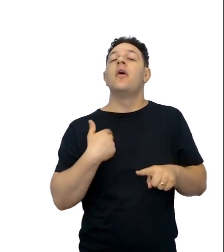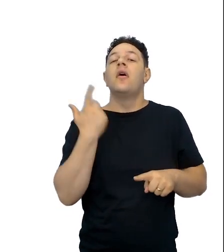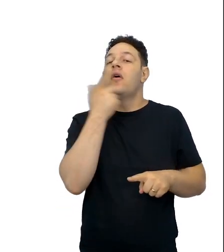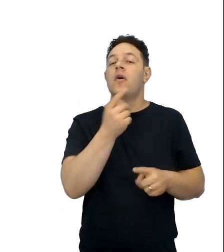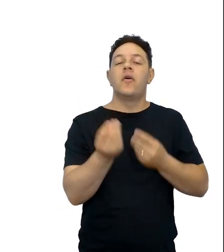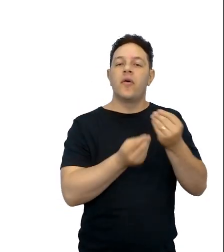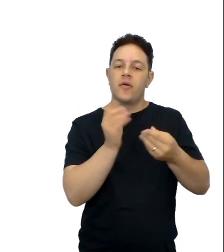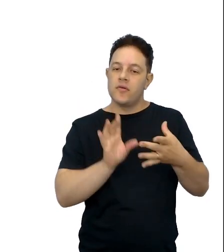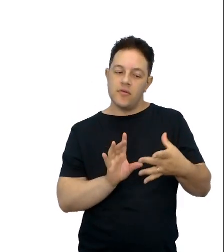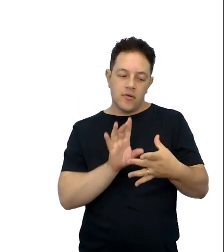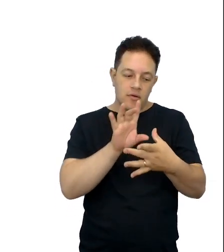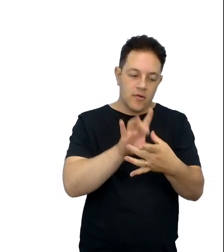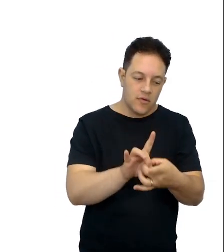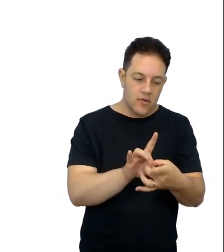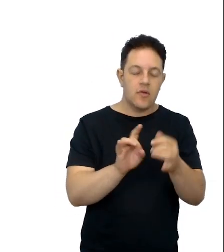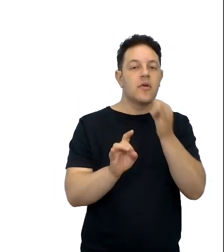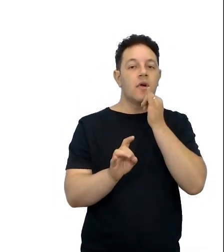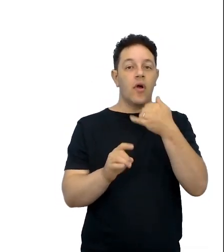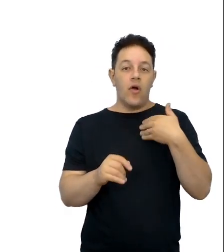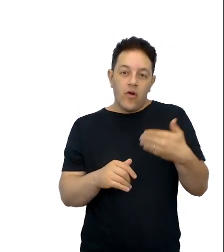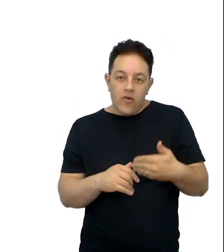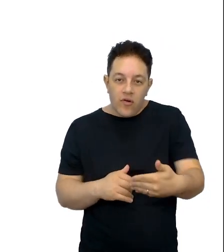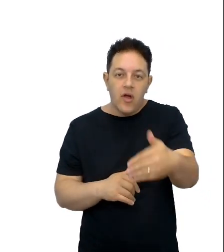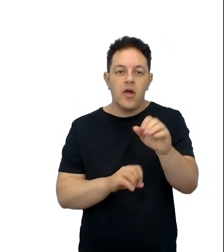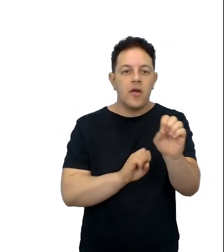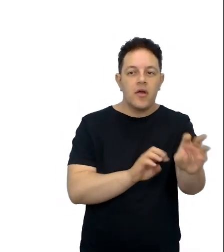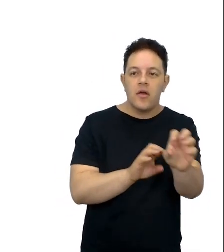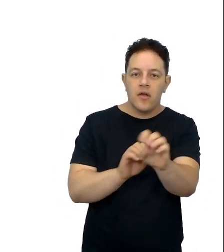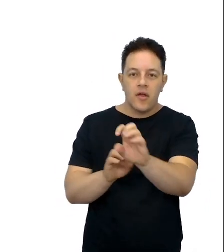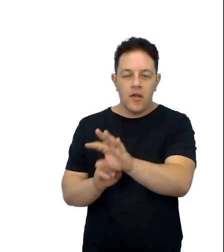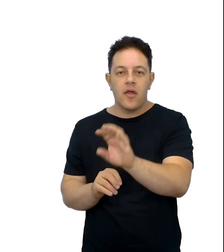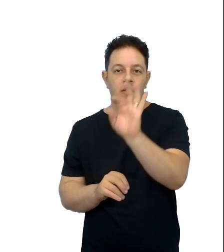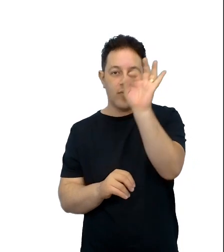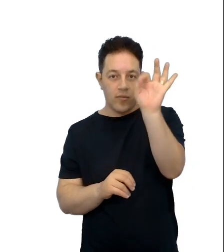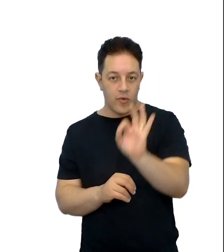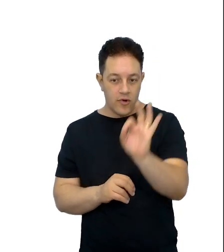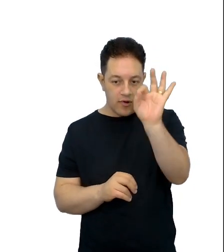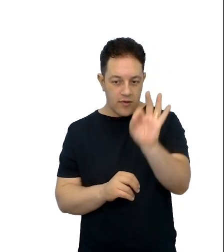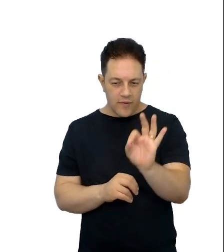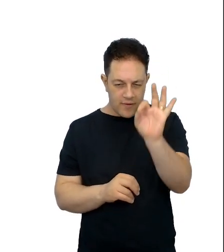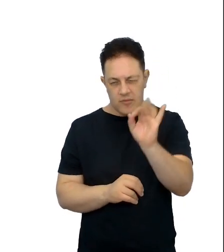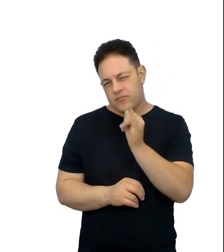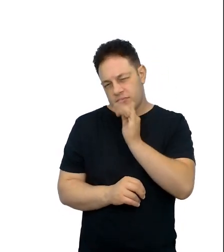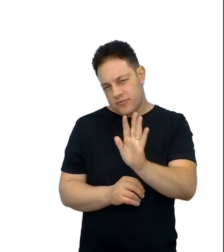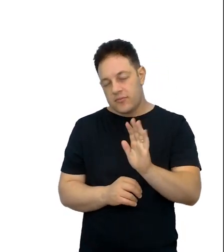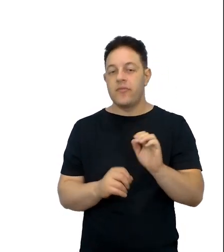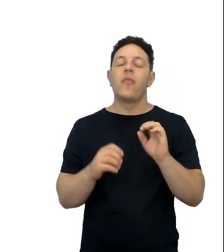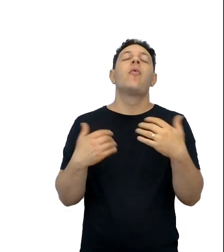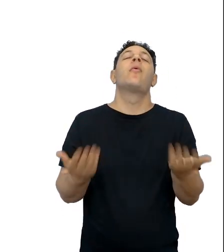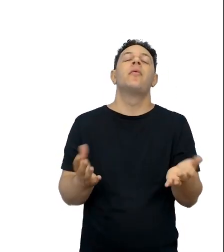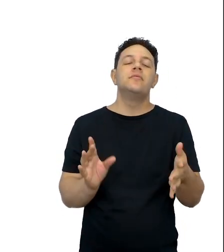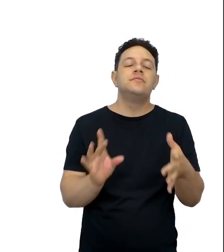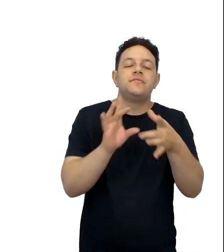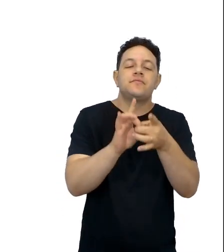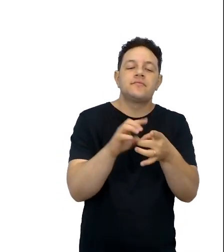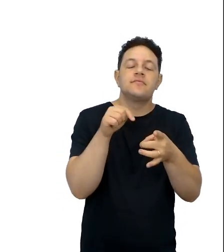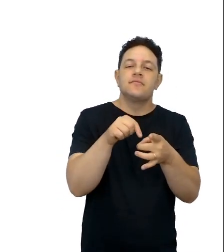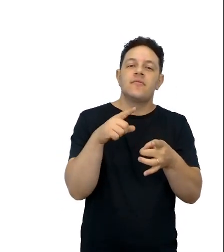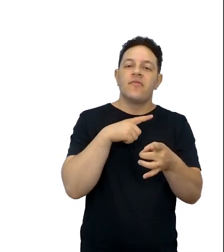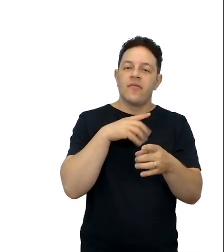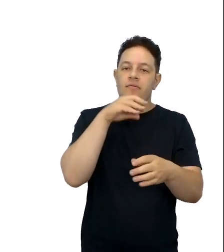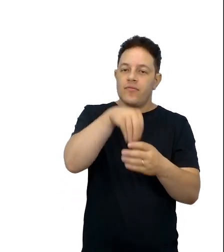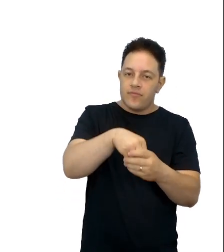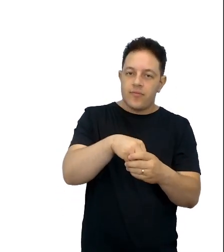Uma ligação, quando eu vou ensinar porcentagem, por exemplo, né? Qual a ligação que ela tem dentro